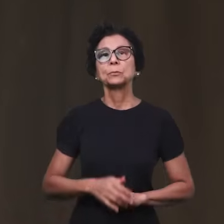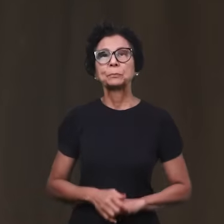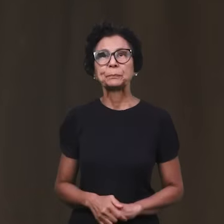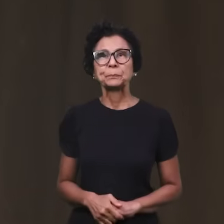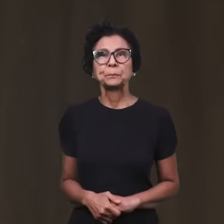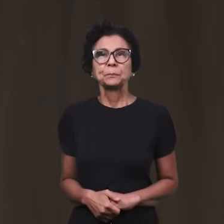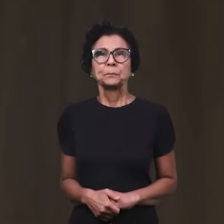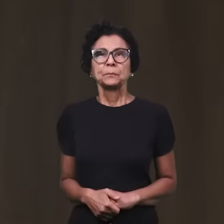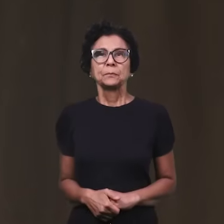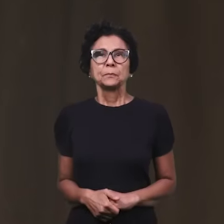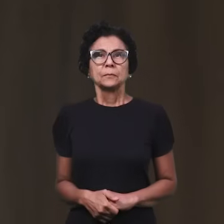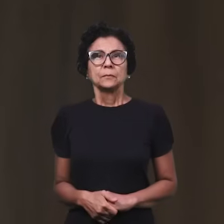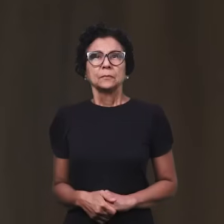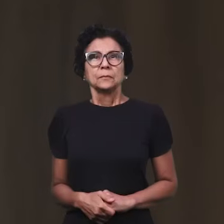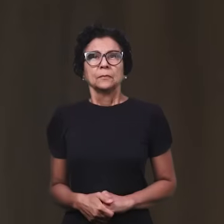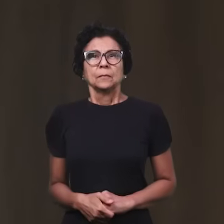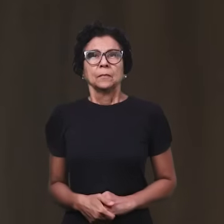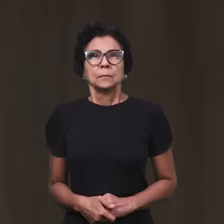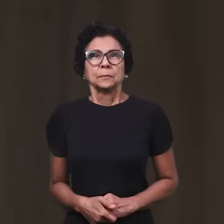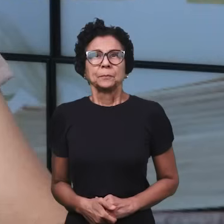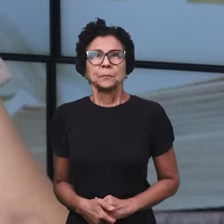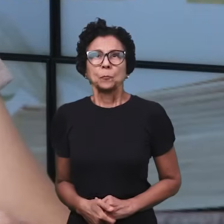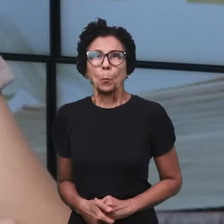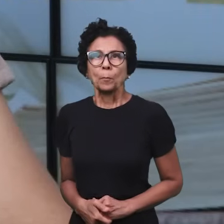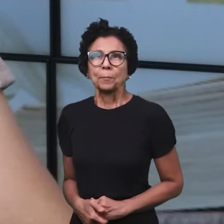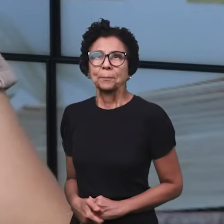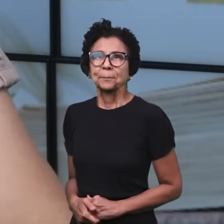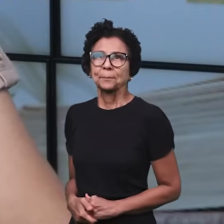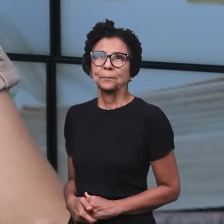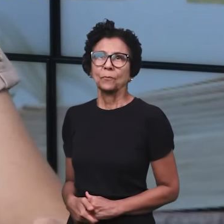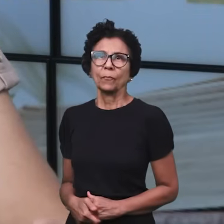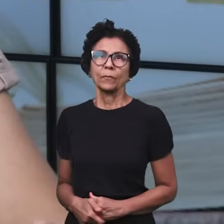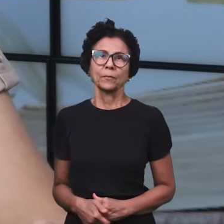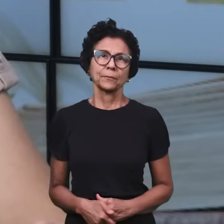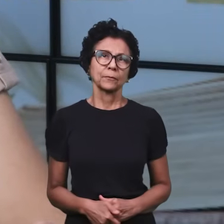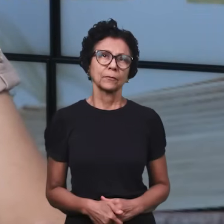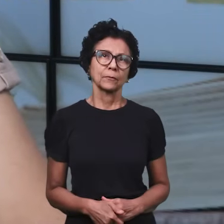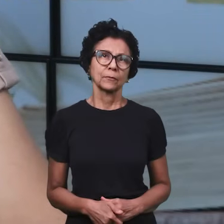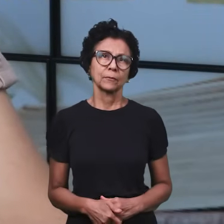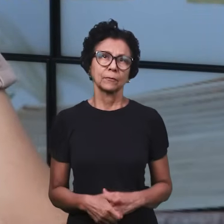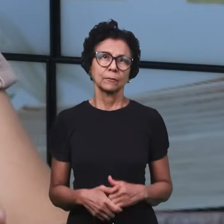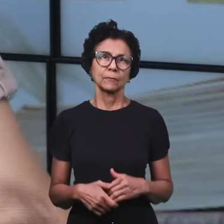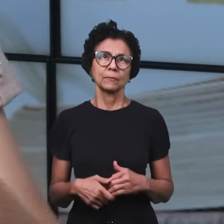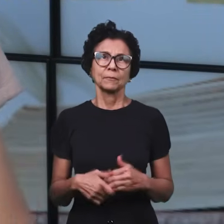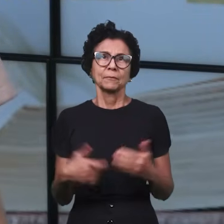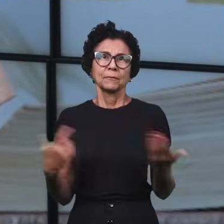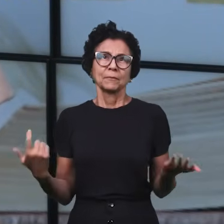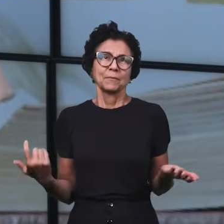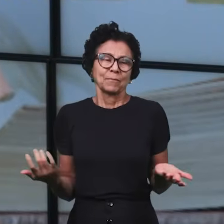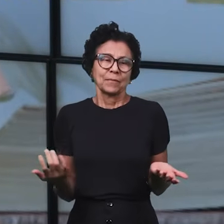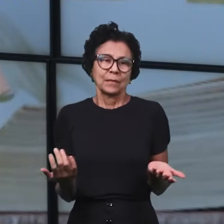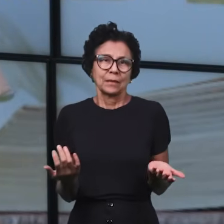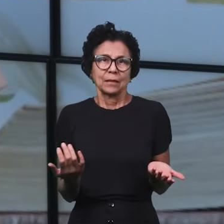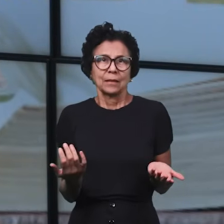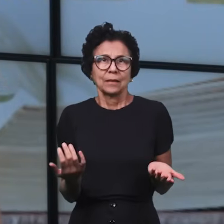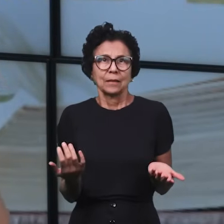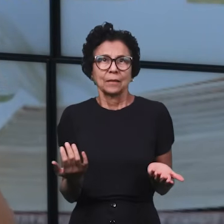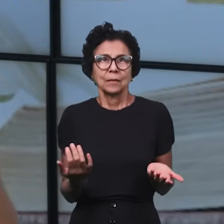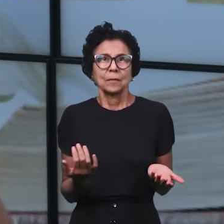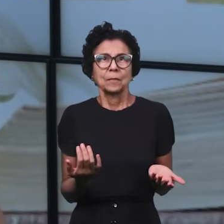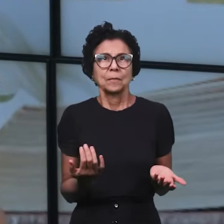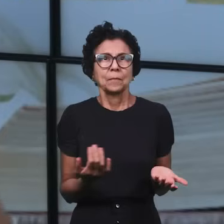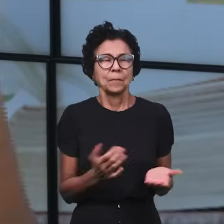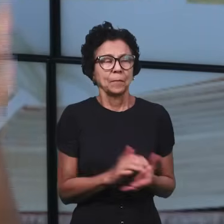valor. É muito interessante isso que você falou, a beleza exterior acaba, né? Eu estou